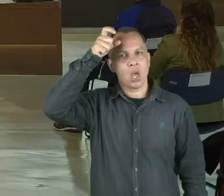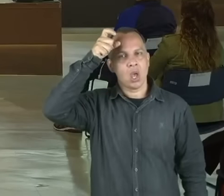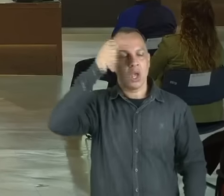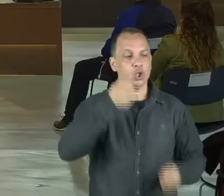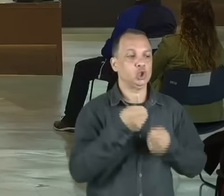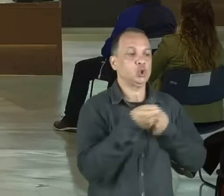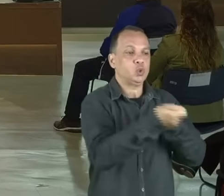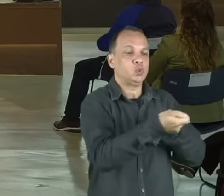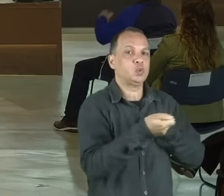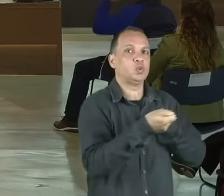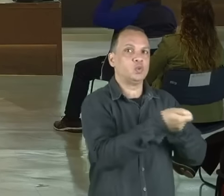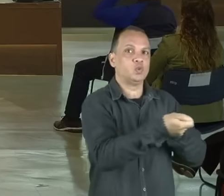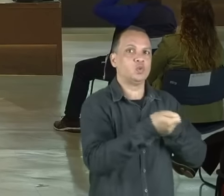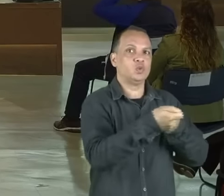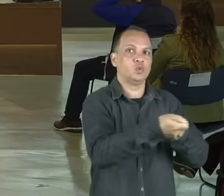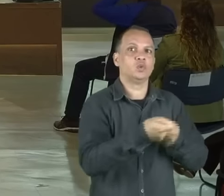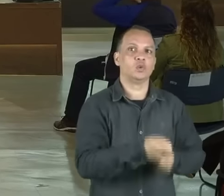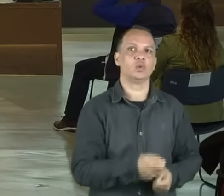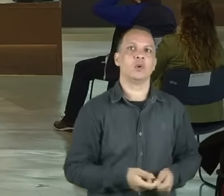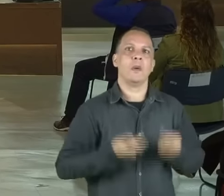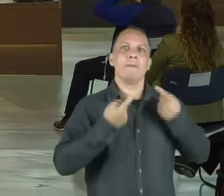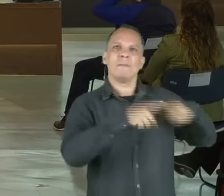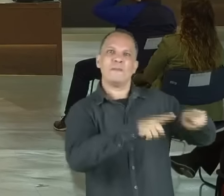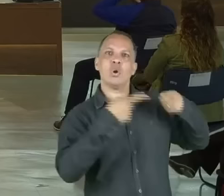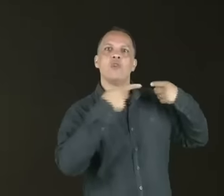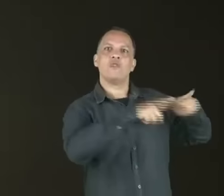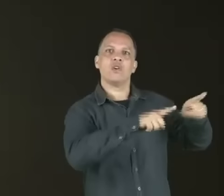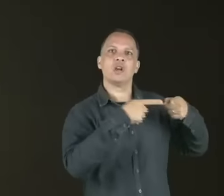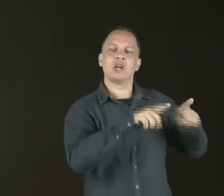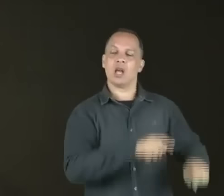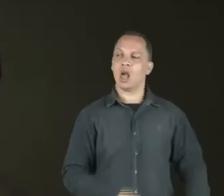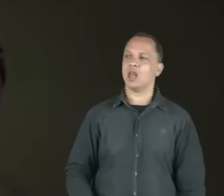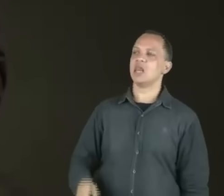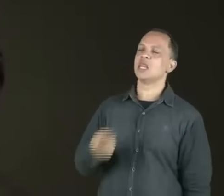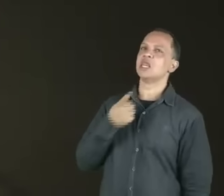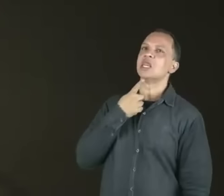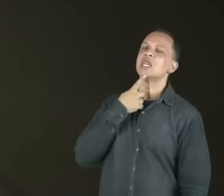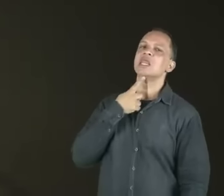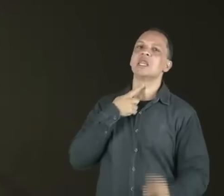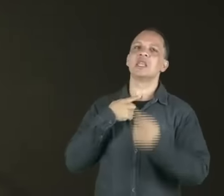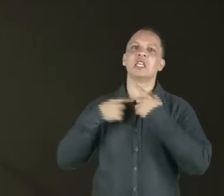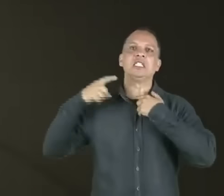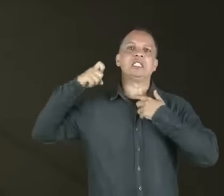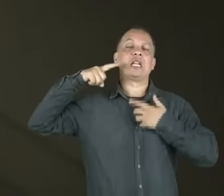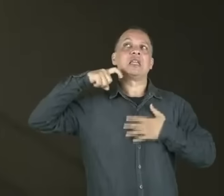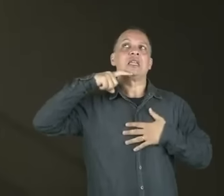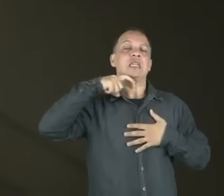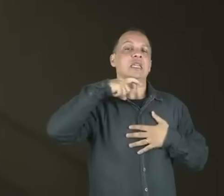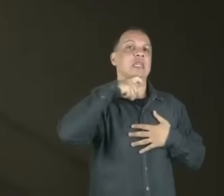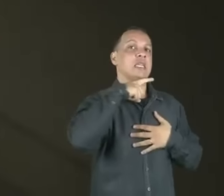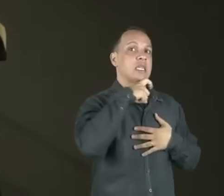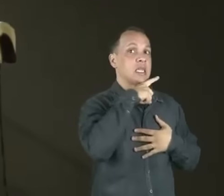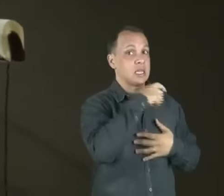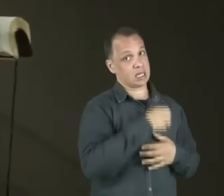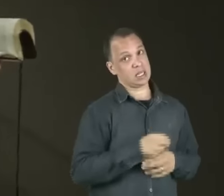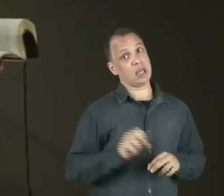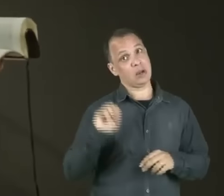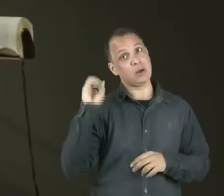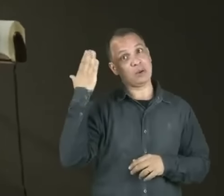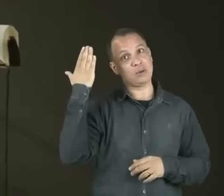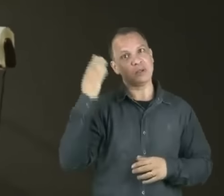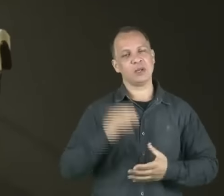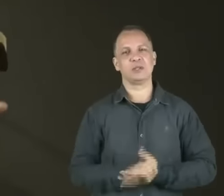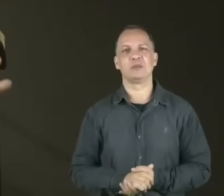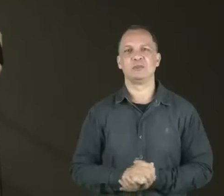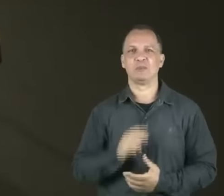Apóstolo escreve a Timóteo dizendo que algumas pessoas elas são enredados bom e